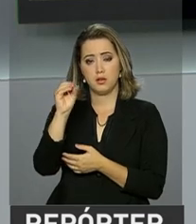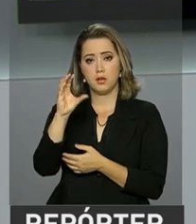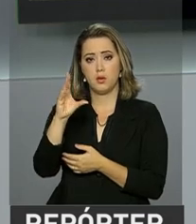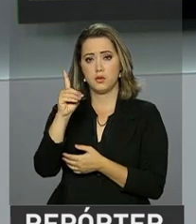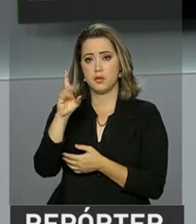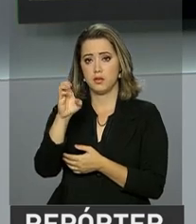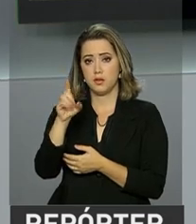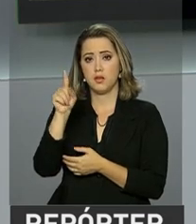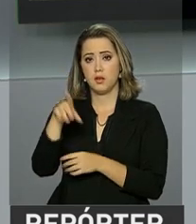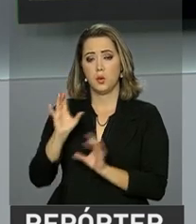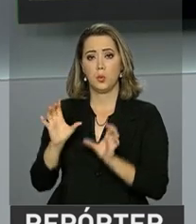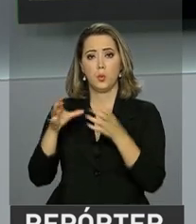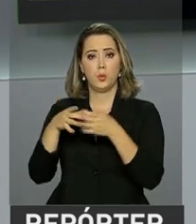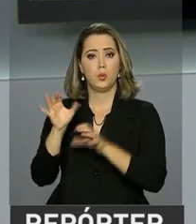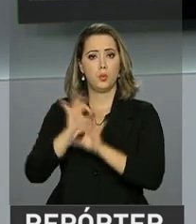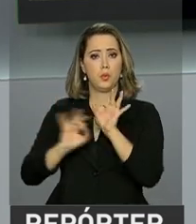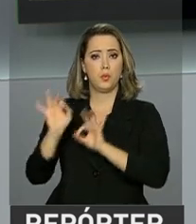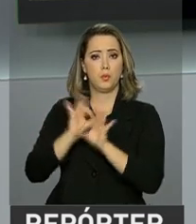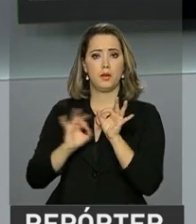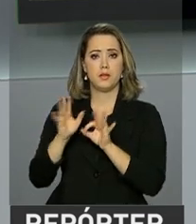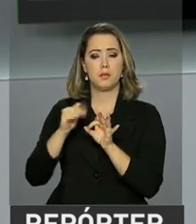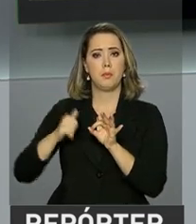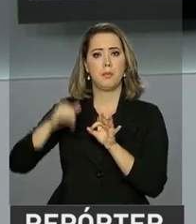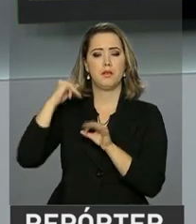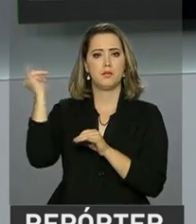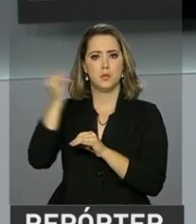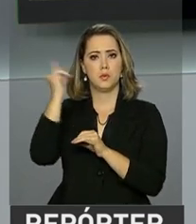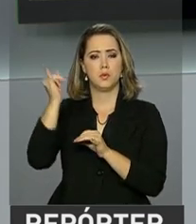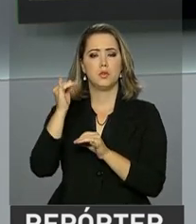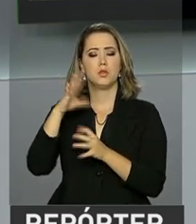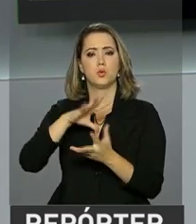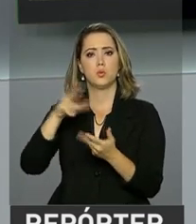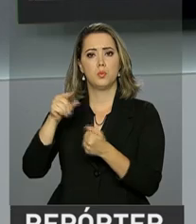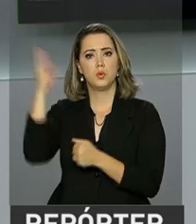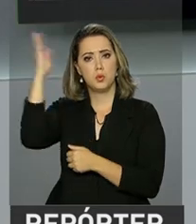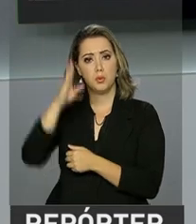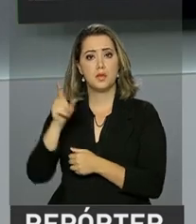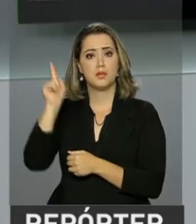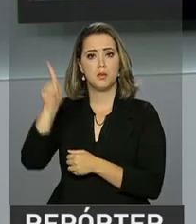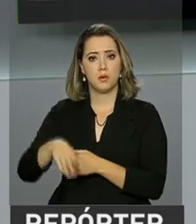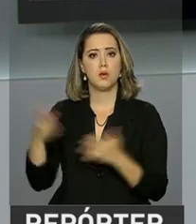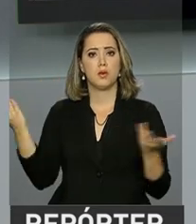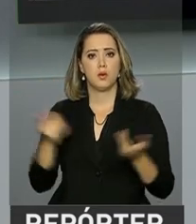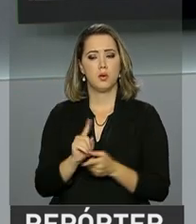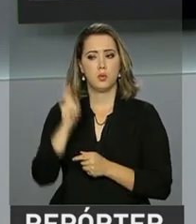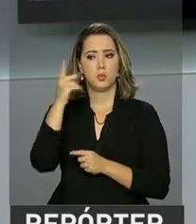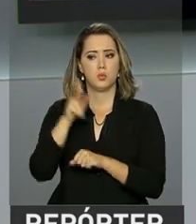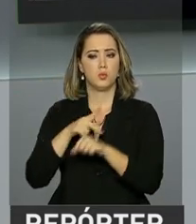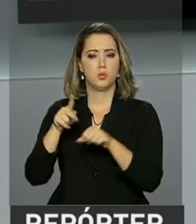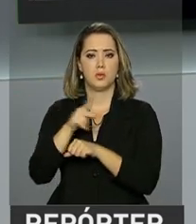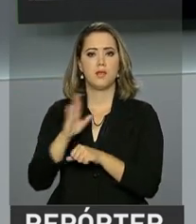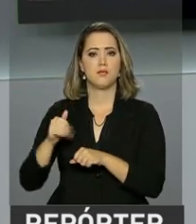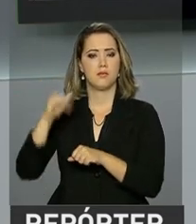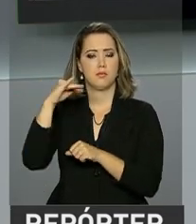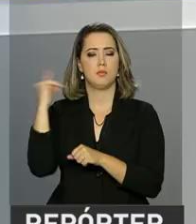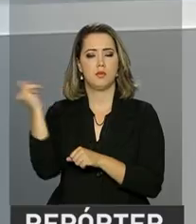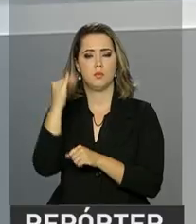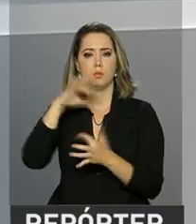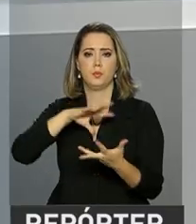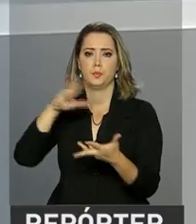organização que reúna os países mais relevantes do mundo e o Brasil segundo ele é hoje um desses